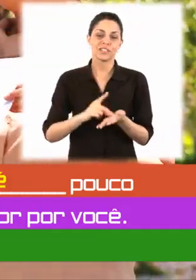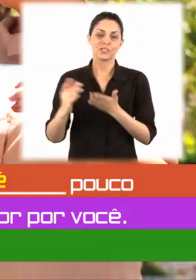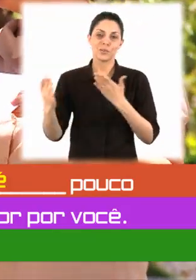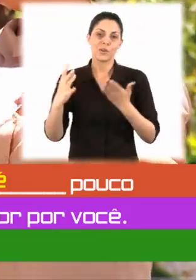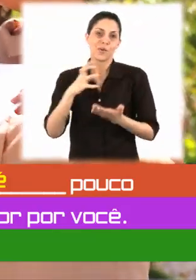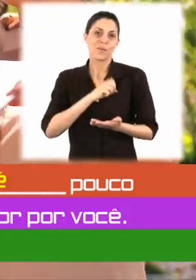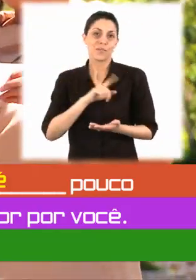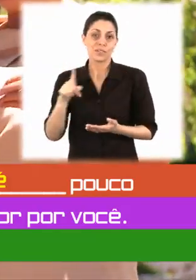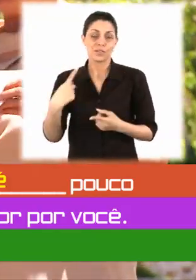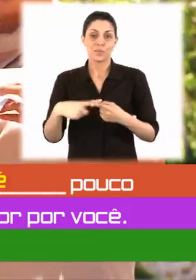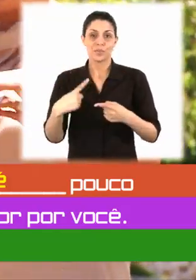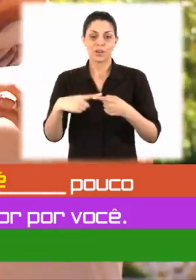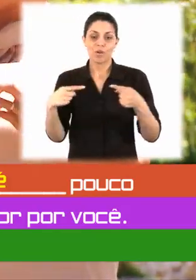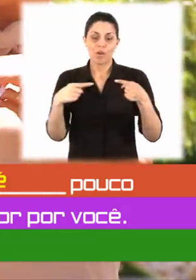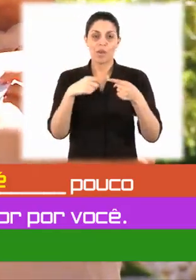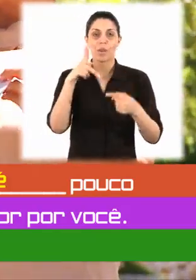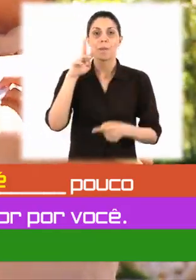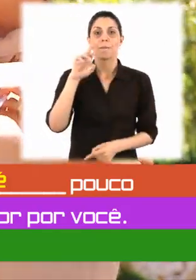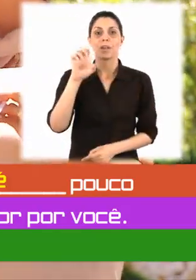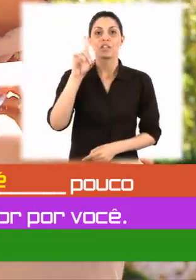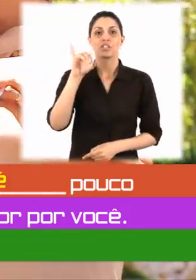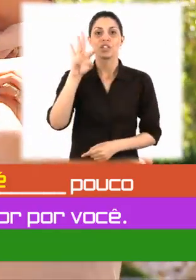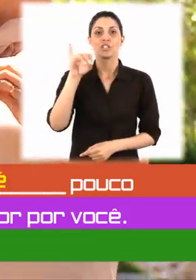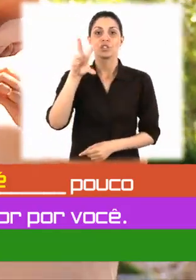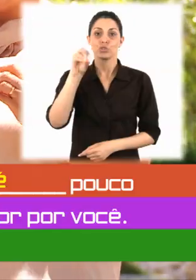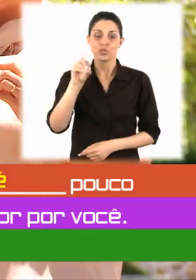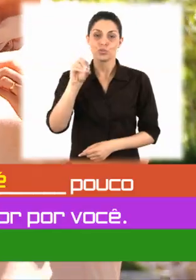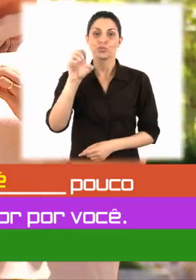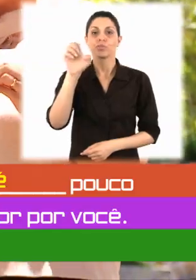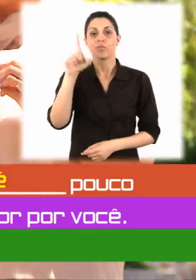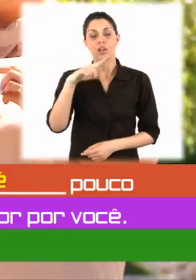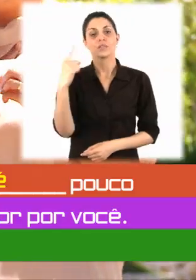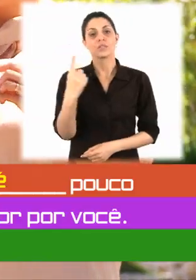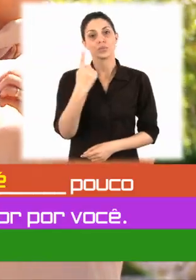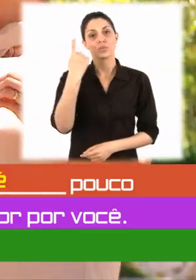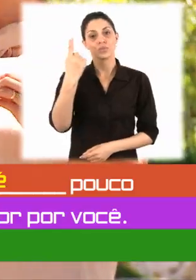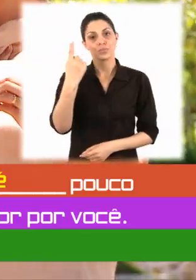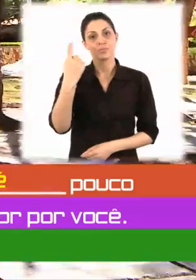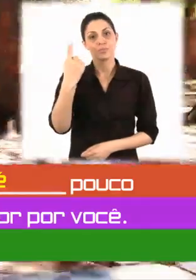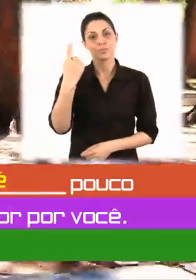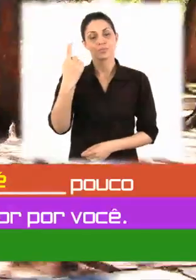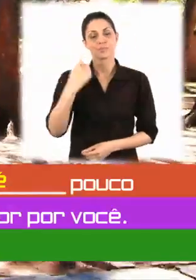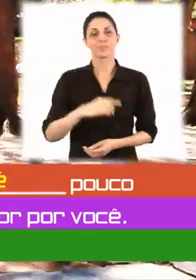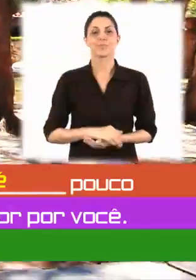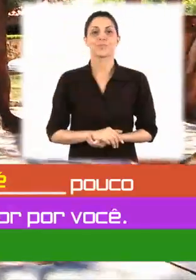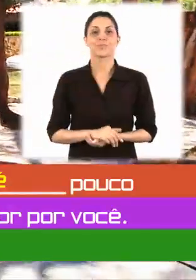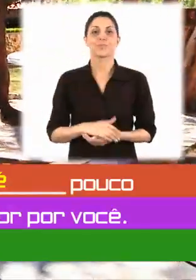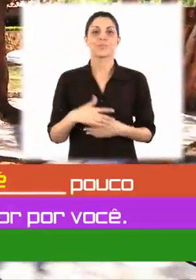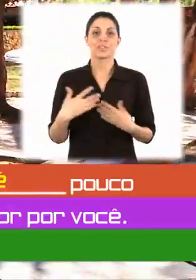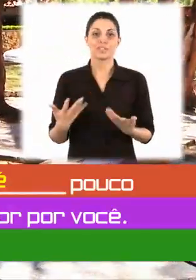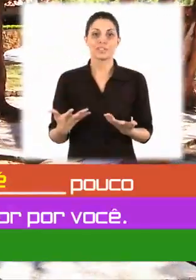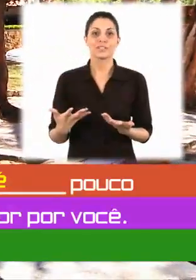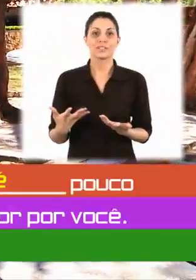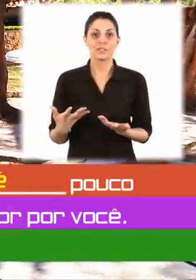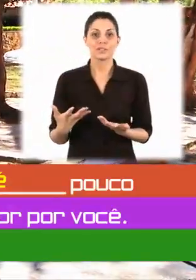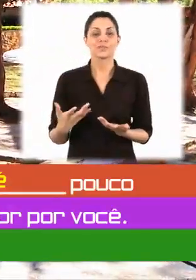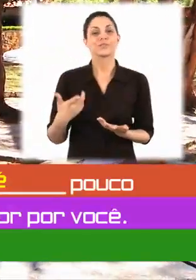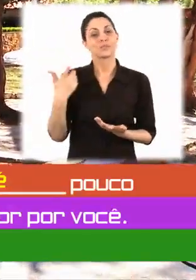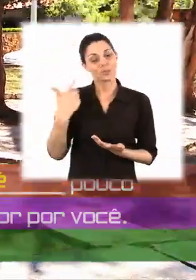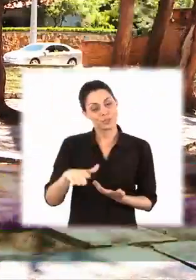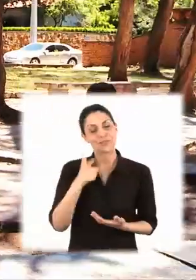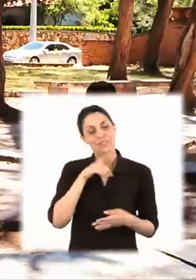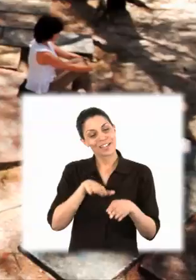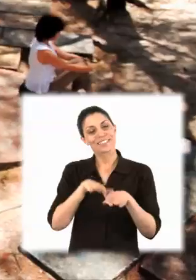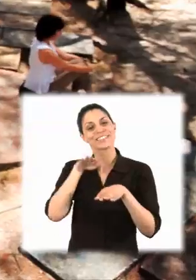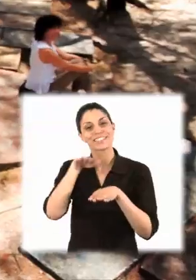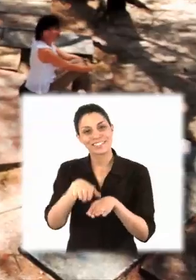amor por você, concordando aí com o predicativo que está no singular. Então eu vou dizer para você que o Rutilio anda